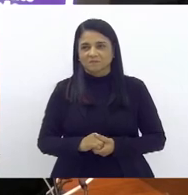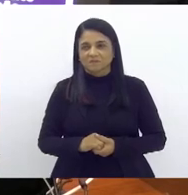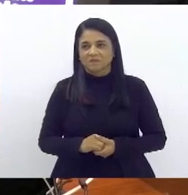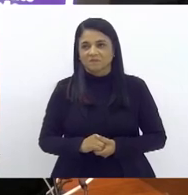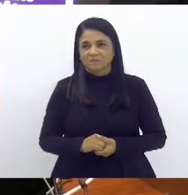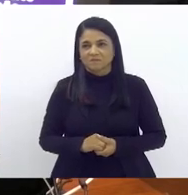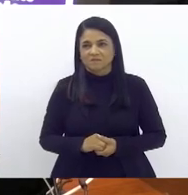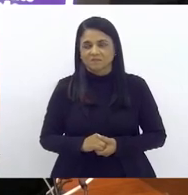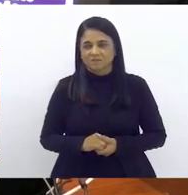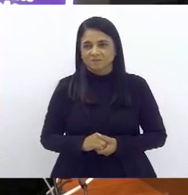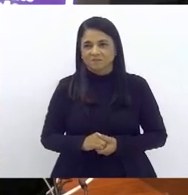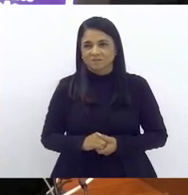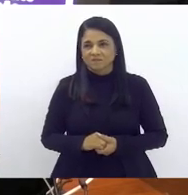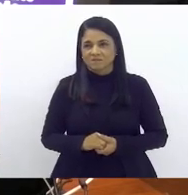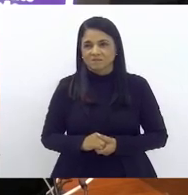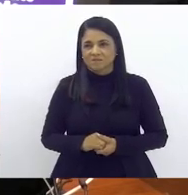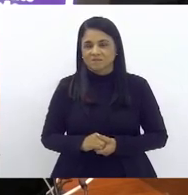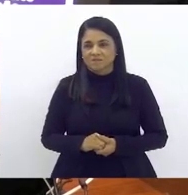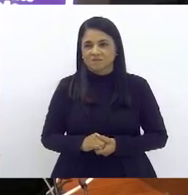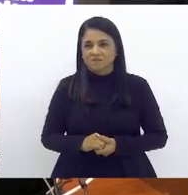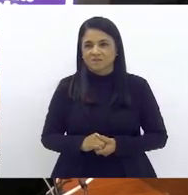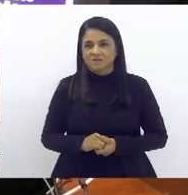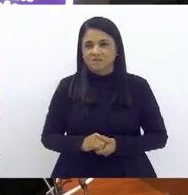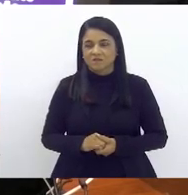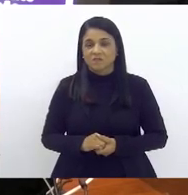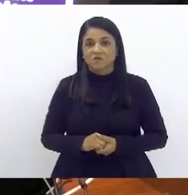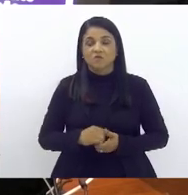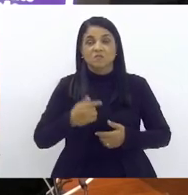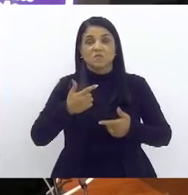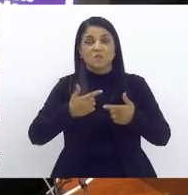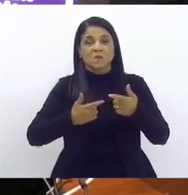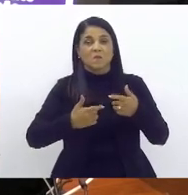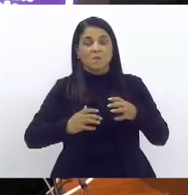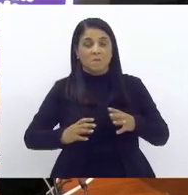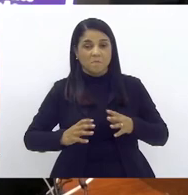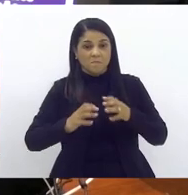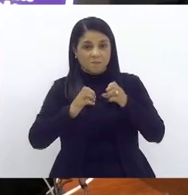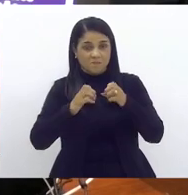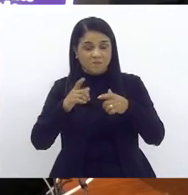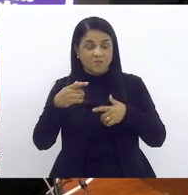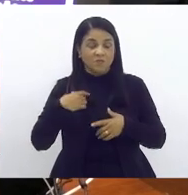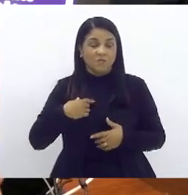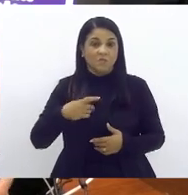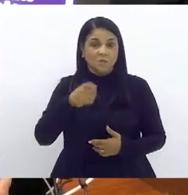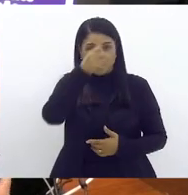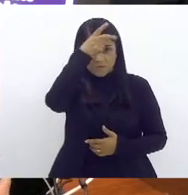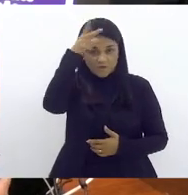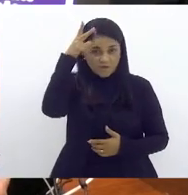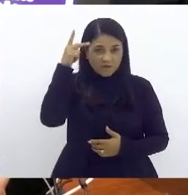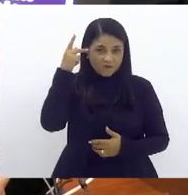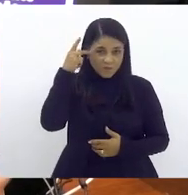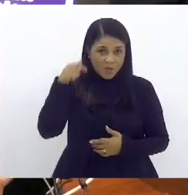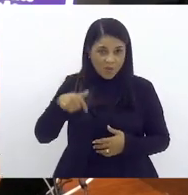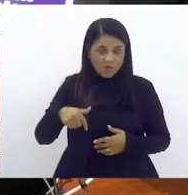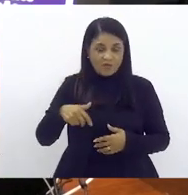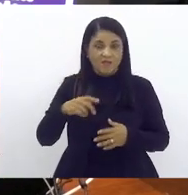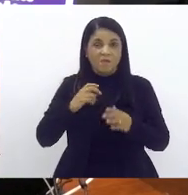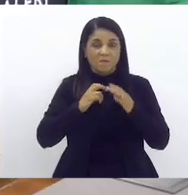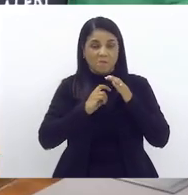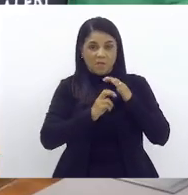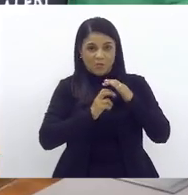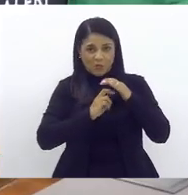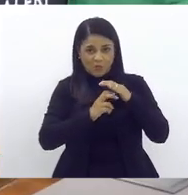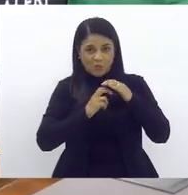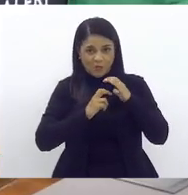Está brigando com o prefeito, com o governador de São Paulo por conta do metrô, daquela confusão lá, que hoje, aqui andou de metrô, né? Andei de metrô. É, tá